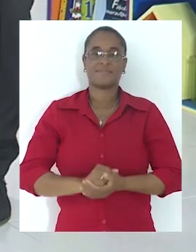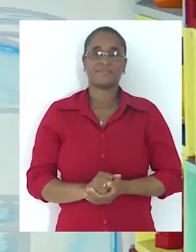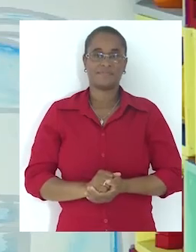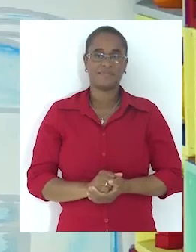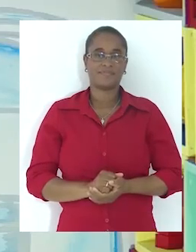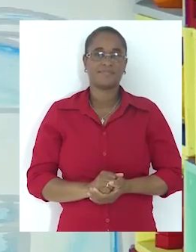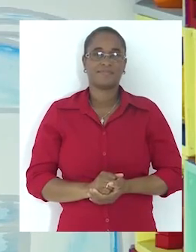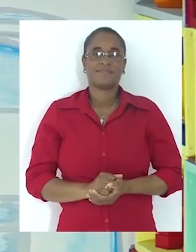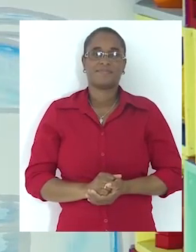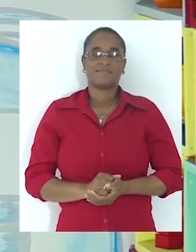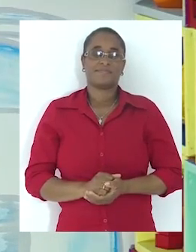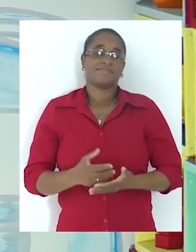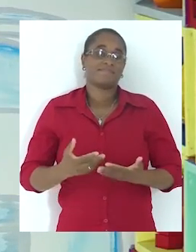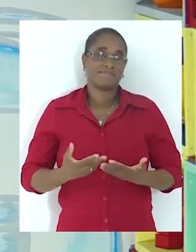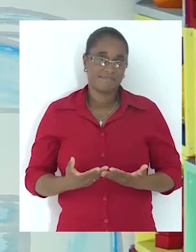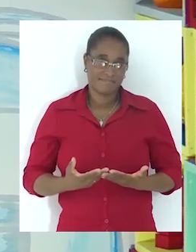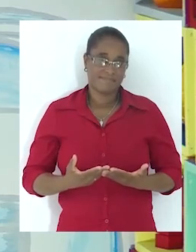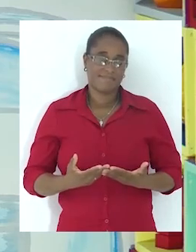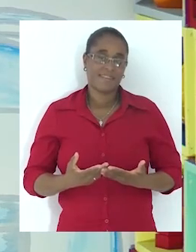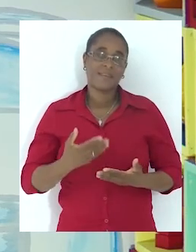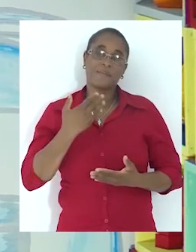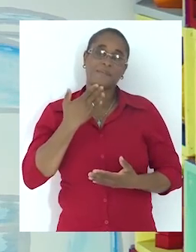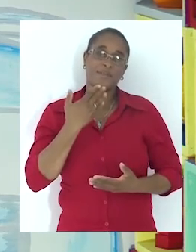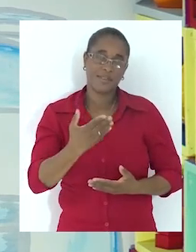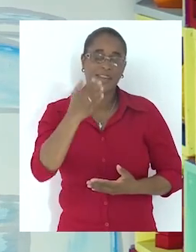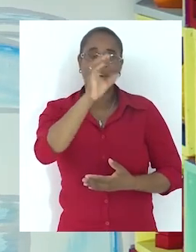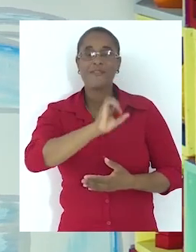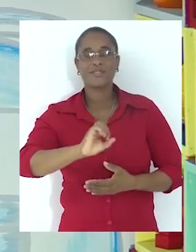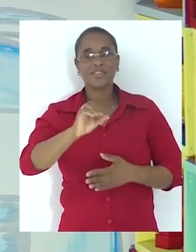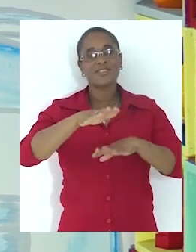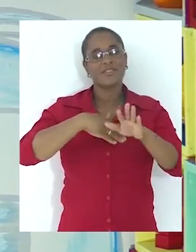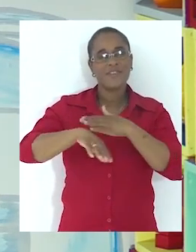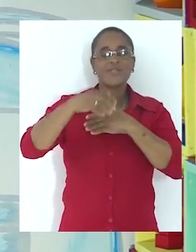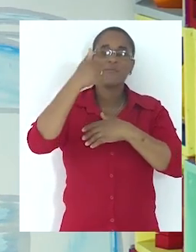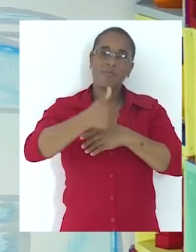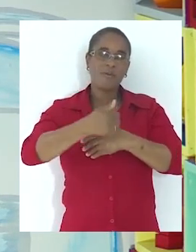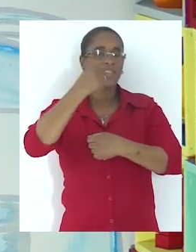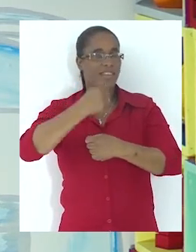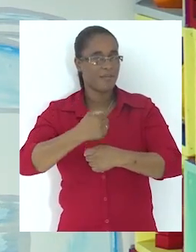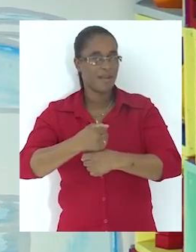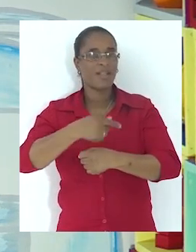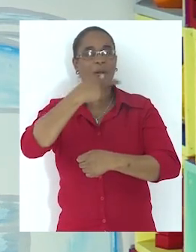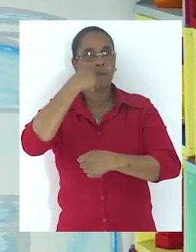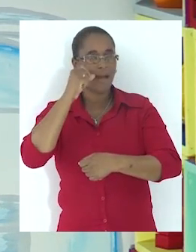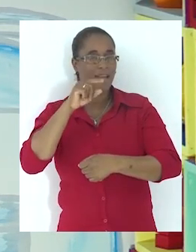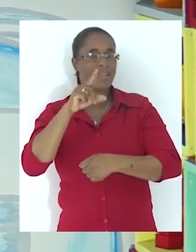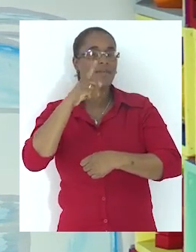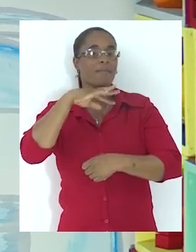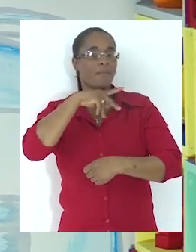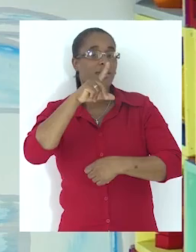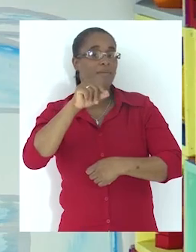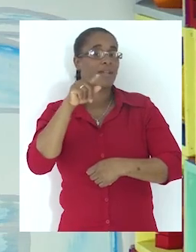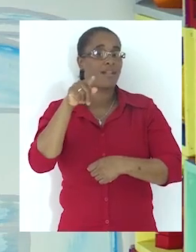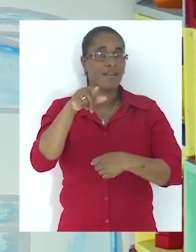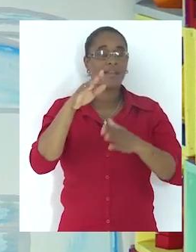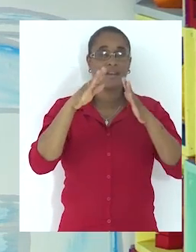Casa. E pedir a vocês que façam um bom trabalho e que os pais também estejam